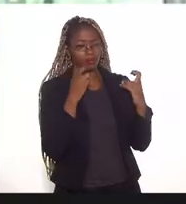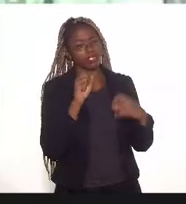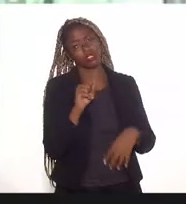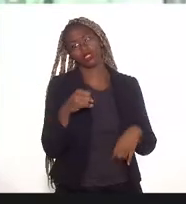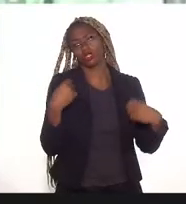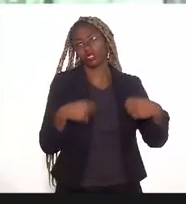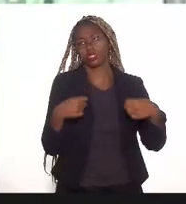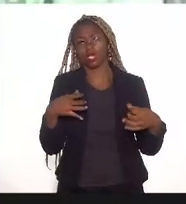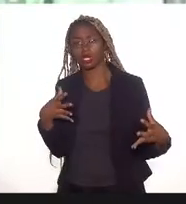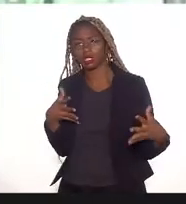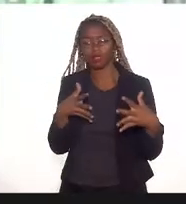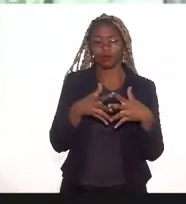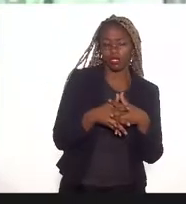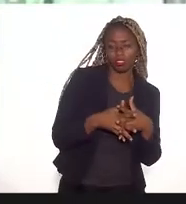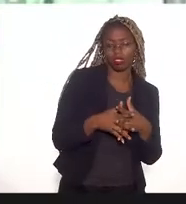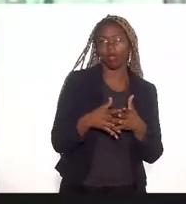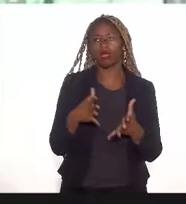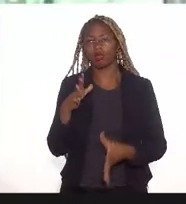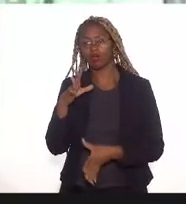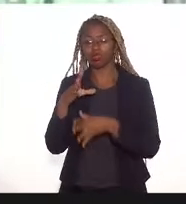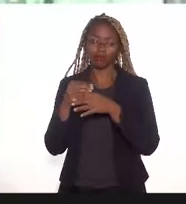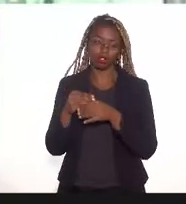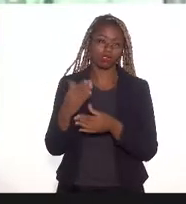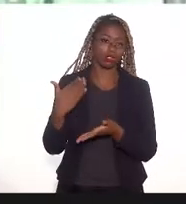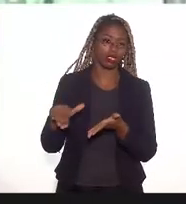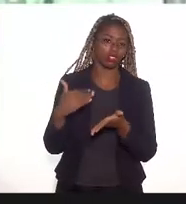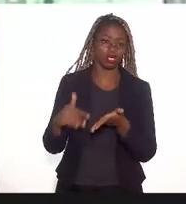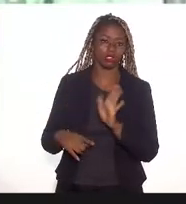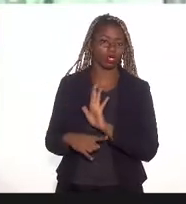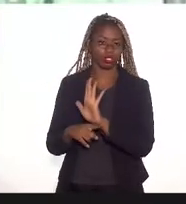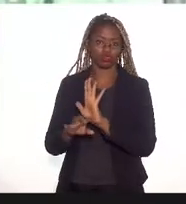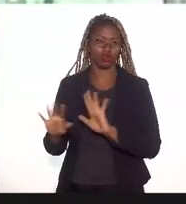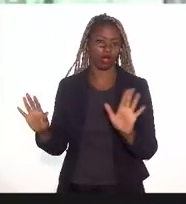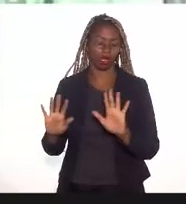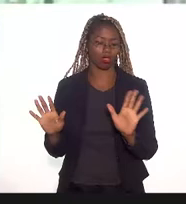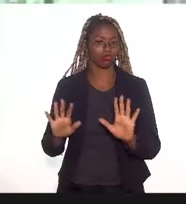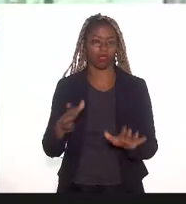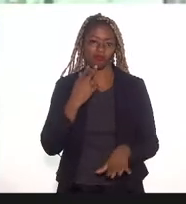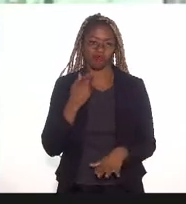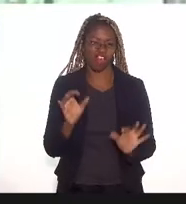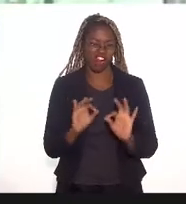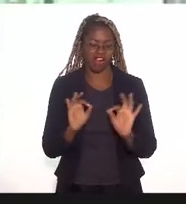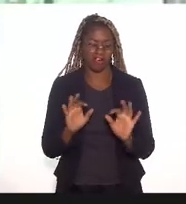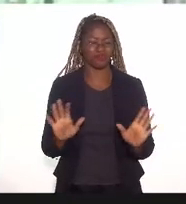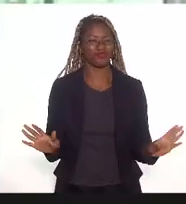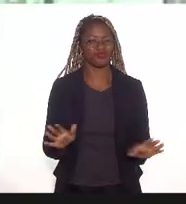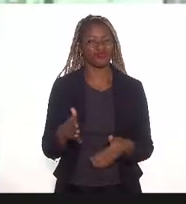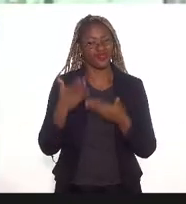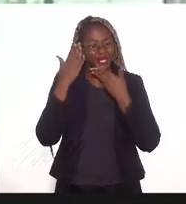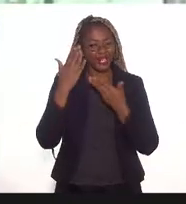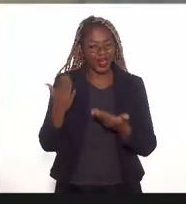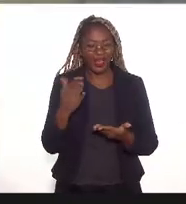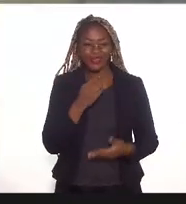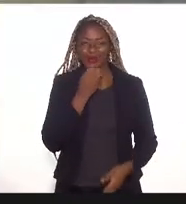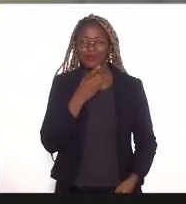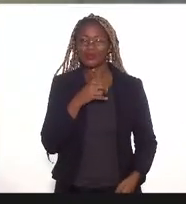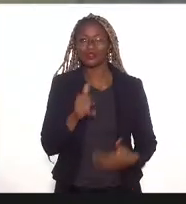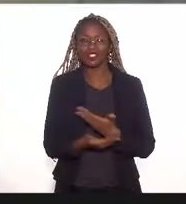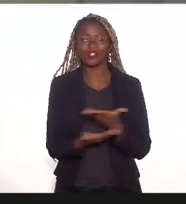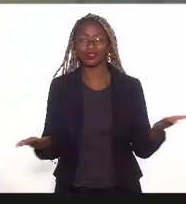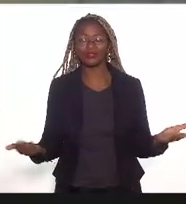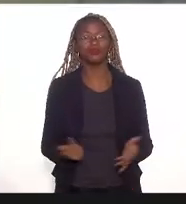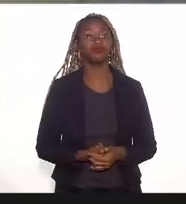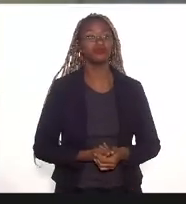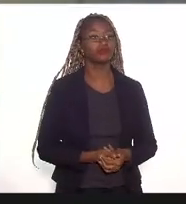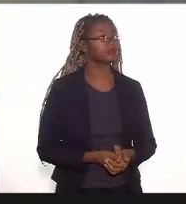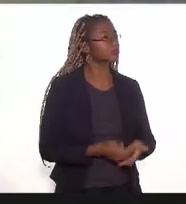necessárias intervenções ou contribuições que a secretaria pode dar só. Muito obrigado, bom dia a todos. Agradeço a sua presença,